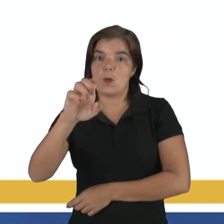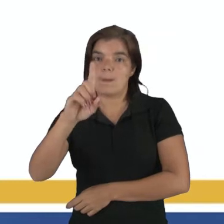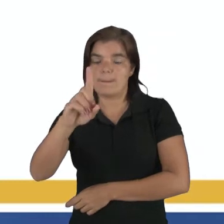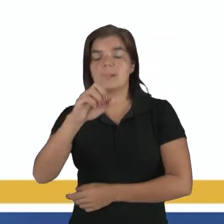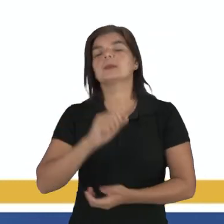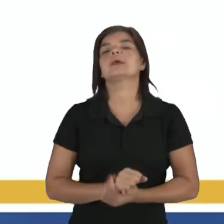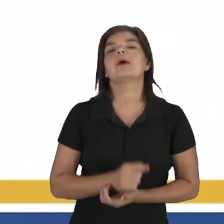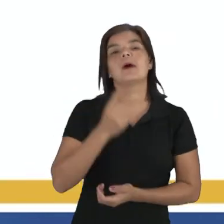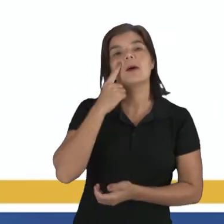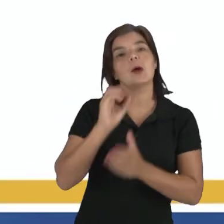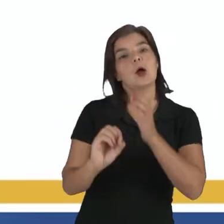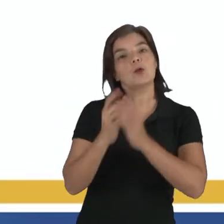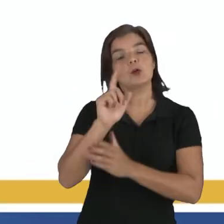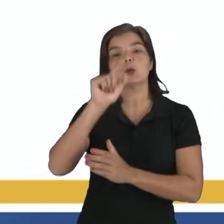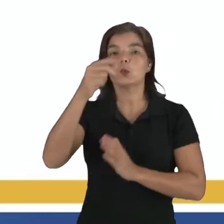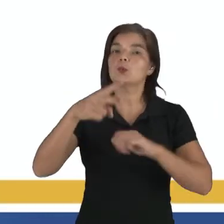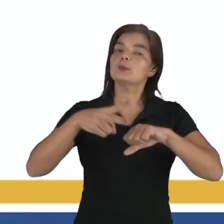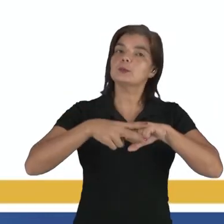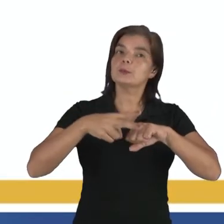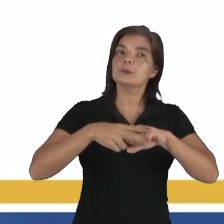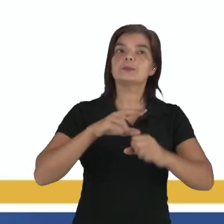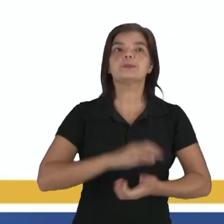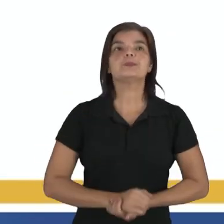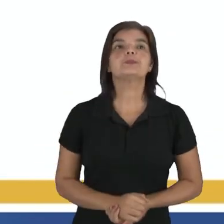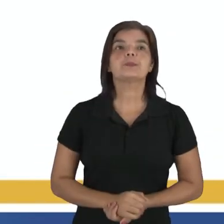Stopped. Assim acontece com esses outros verbos.